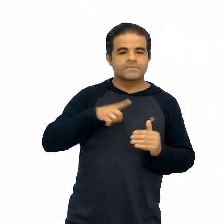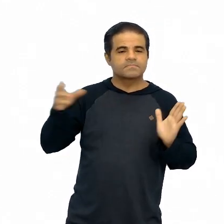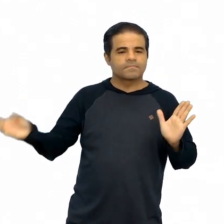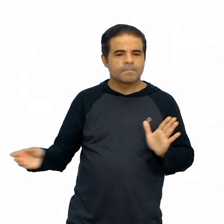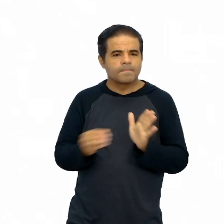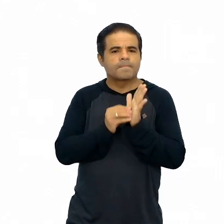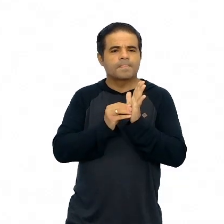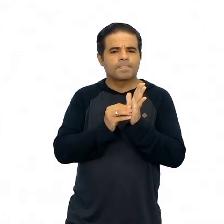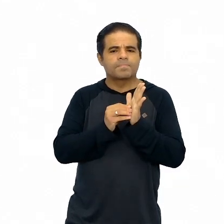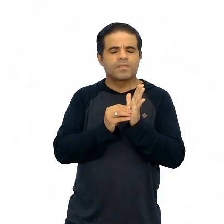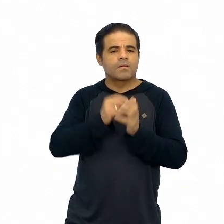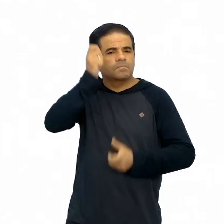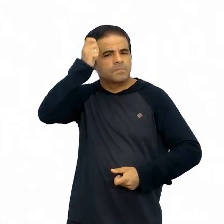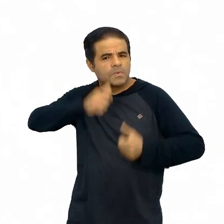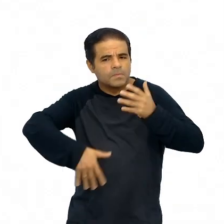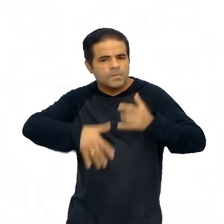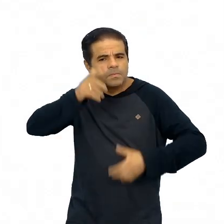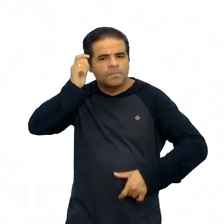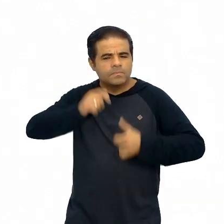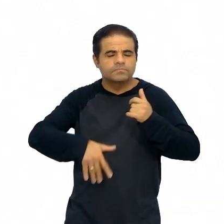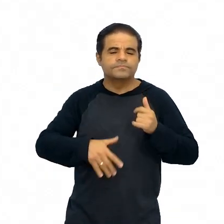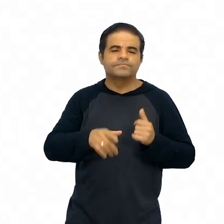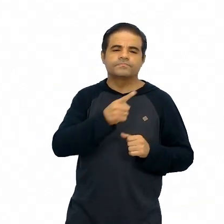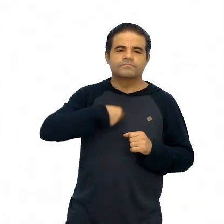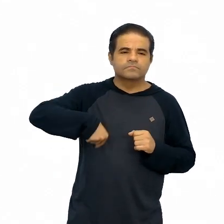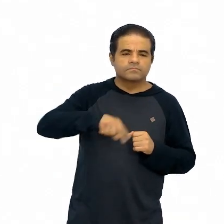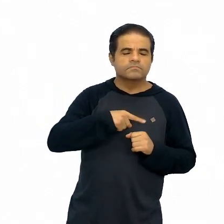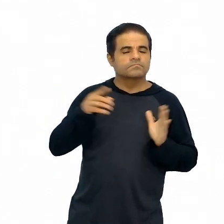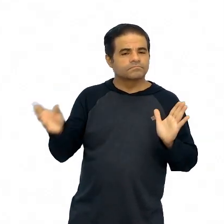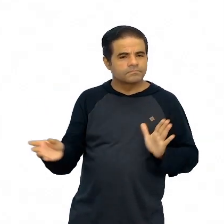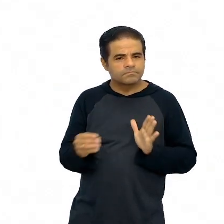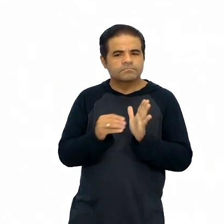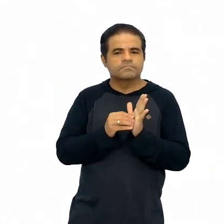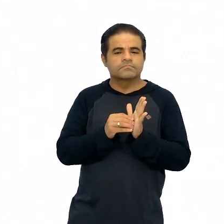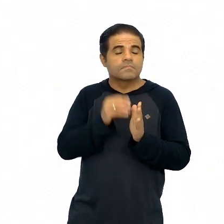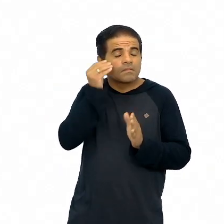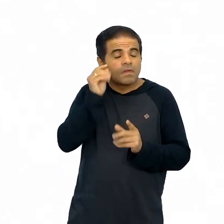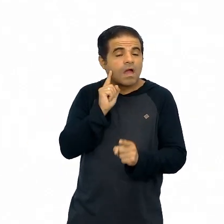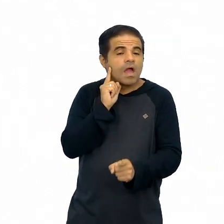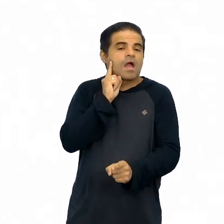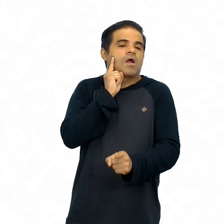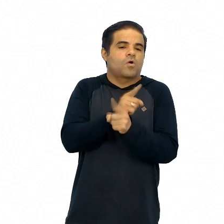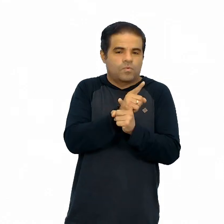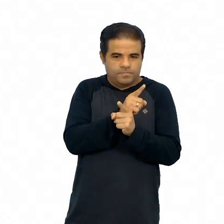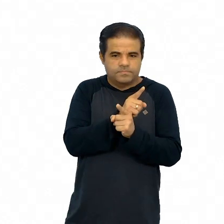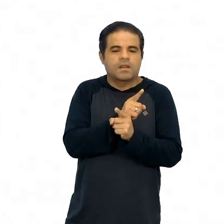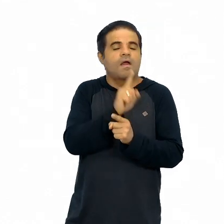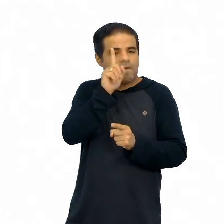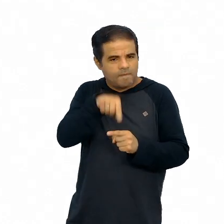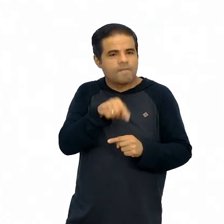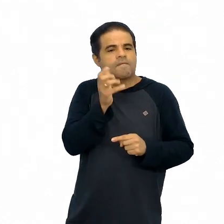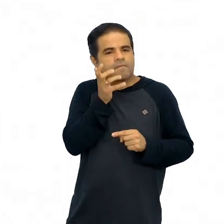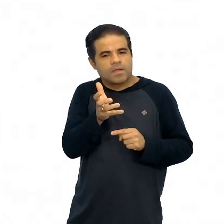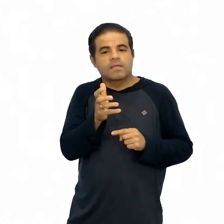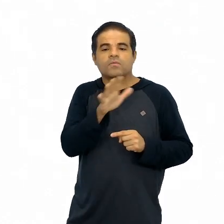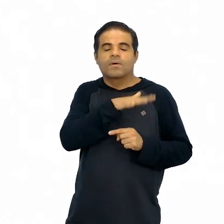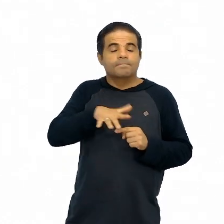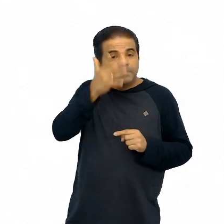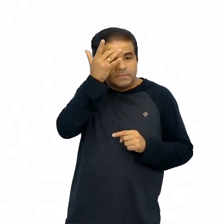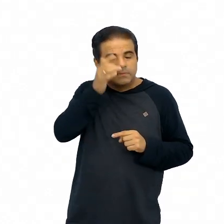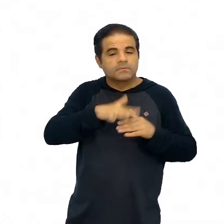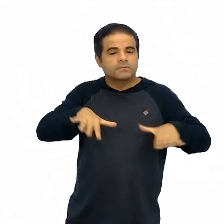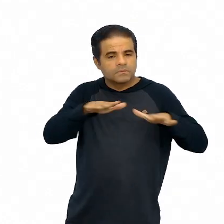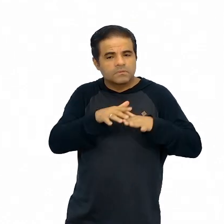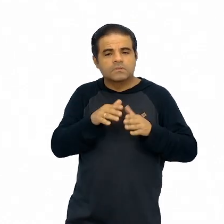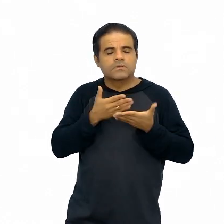resgatar isso, verificar onde o teorema de Pitágoras pode se encaixar, só que geometria